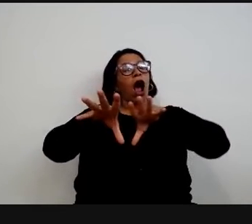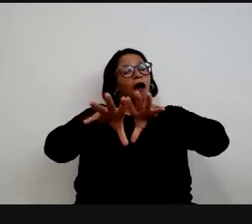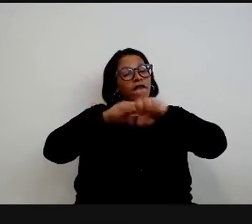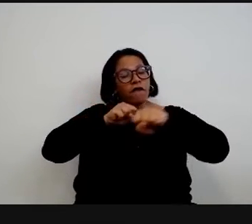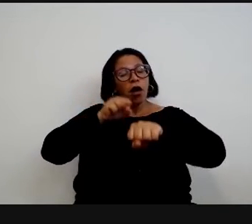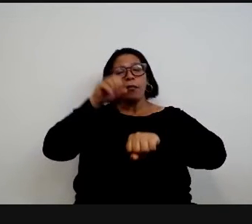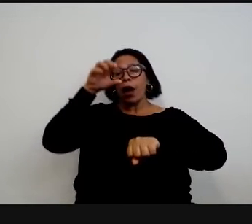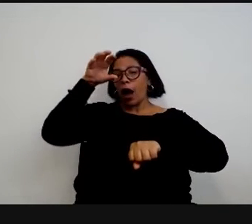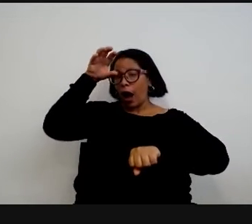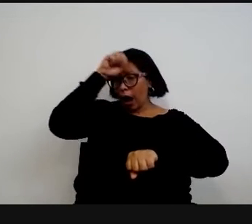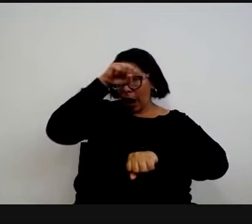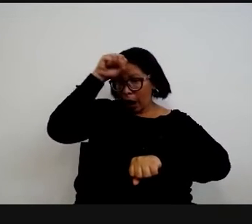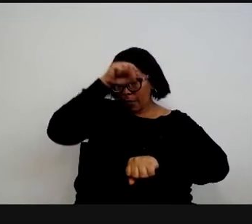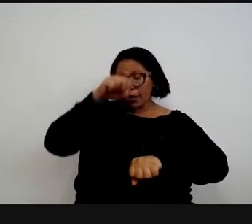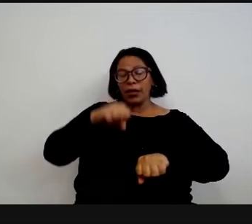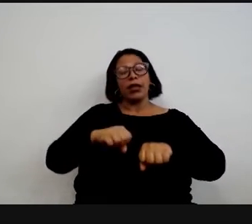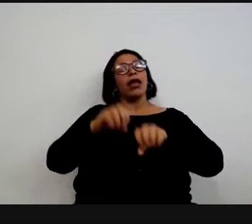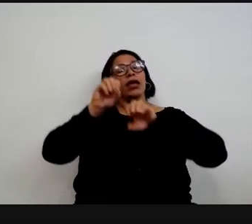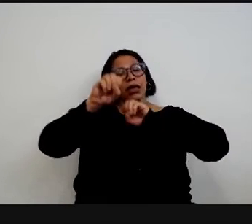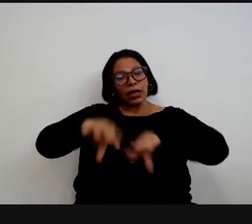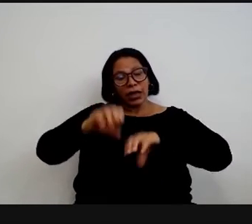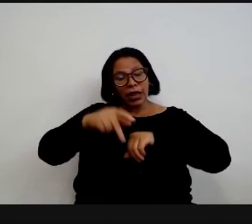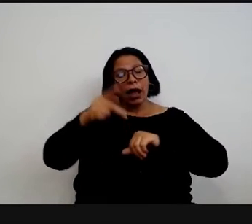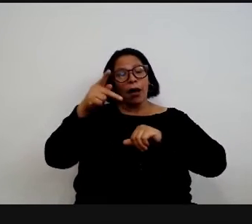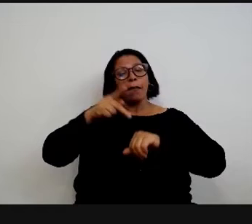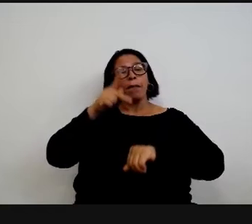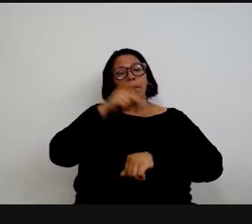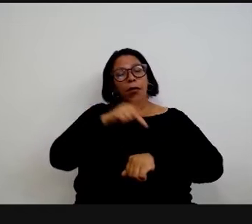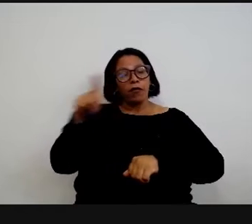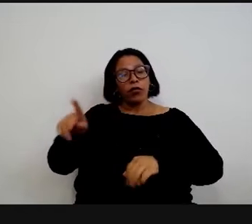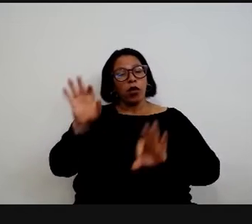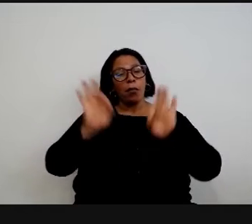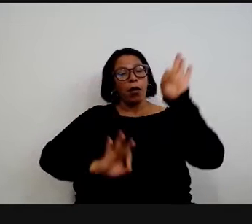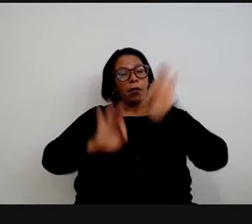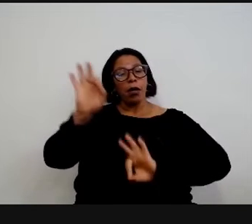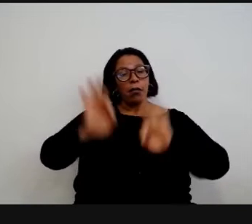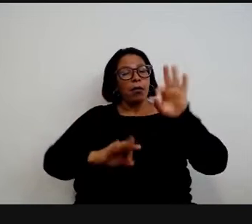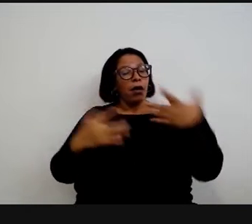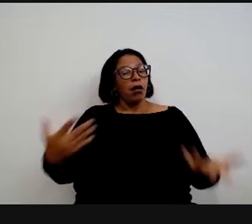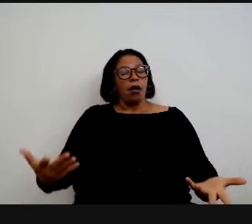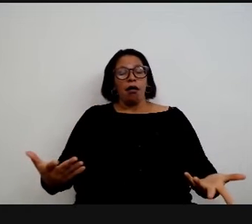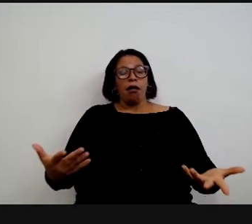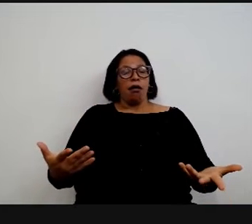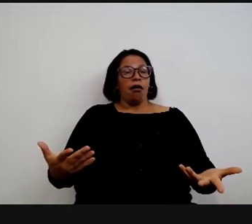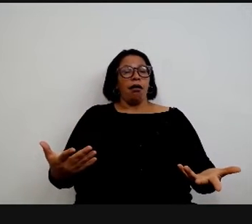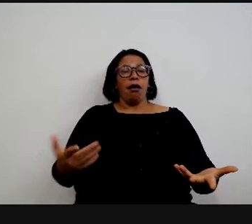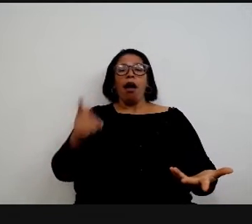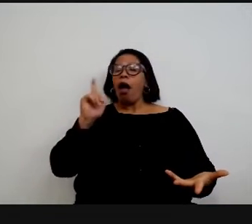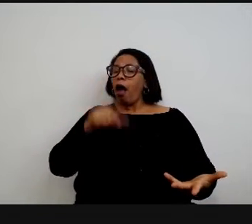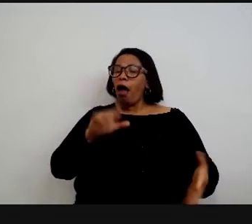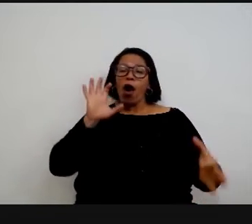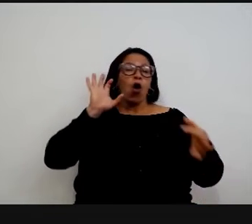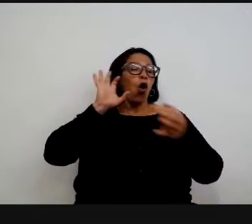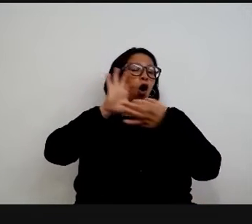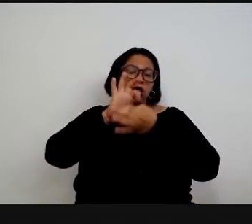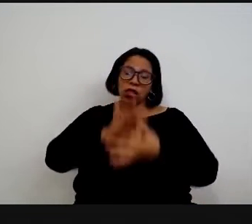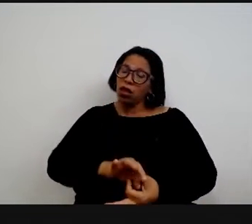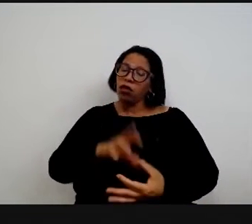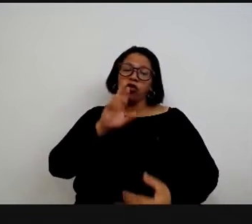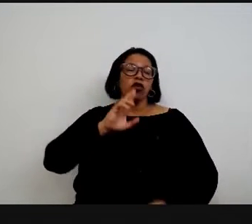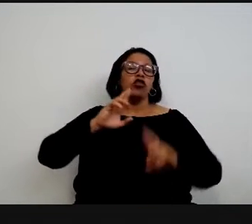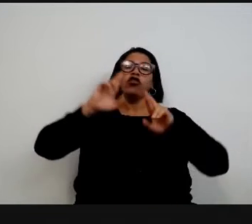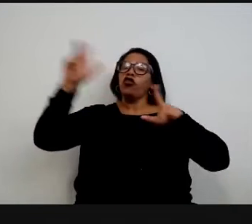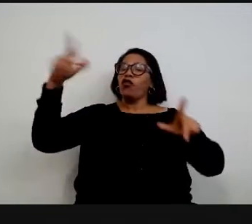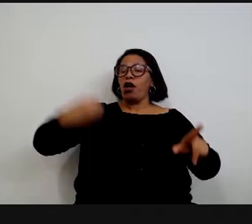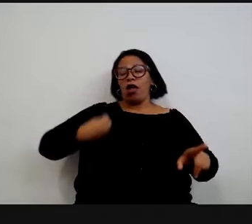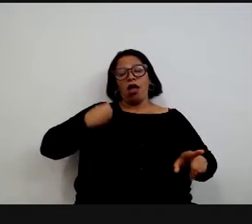vai buscar no mercado professores altamente especializados para preparar nossos auditores. É um contexto totalmente